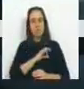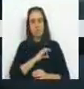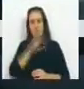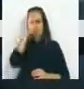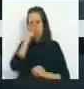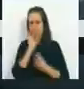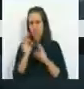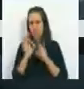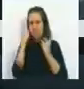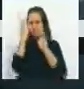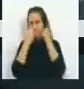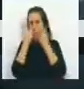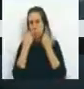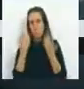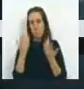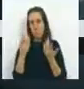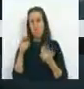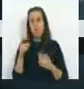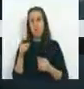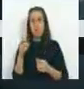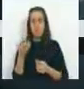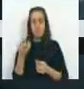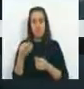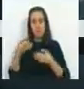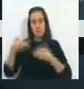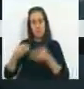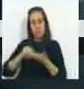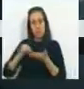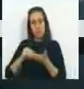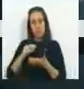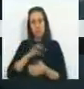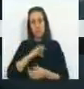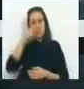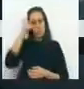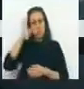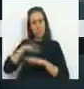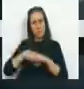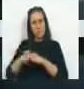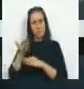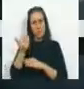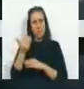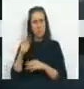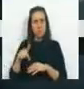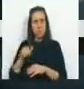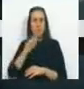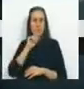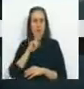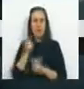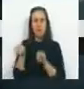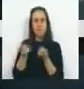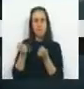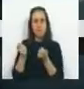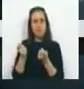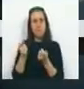pormenor, naturalmente que os senhores juízes dos tribunais administrativos têm muito que fazer, mas há aqui, digamos, hoje uma margem maior